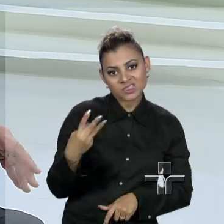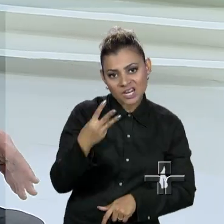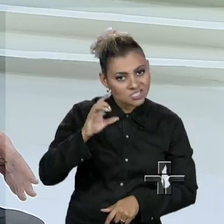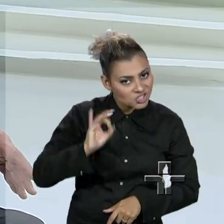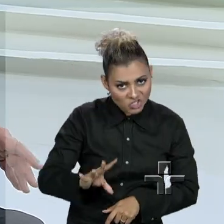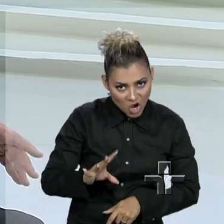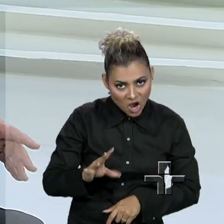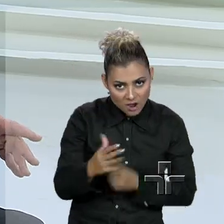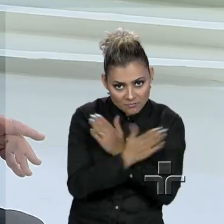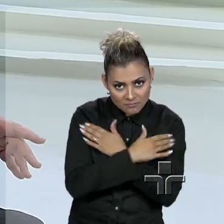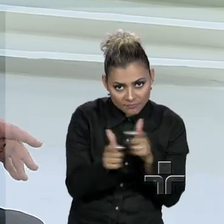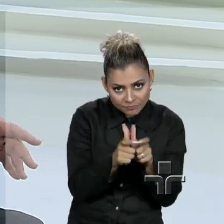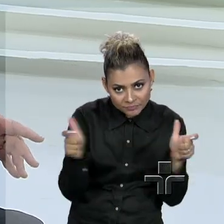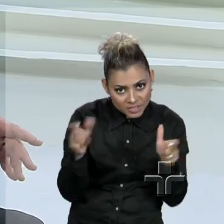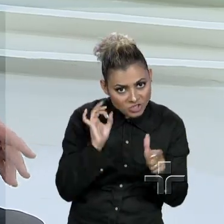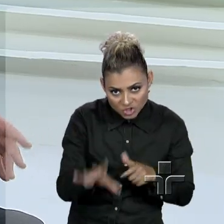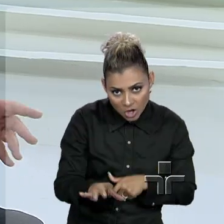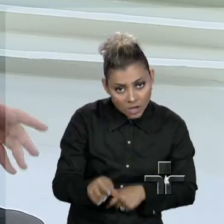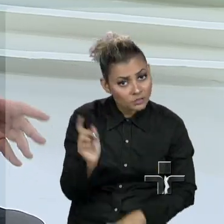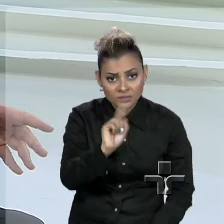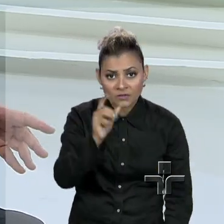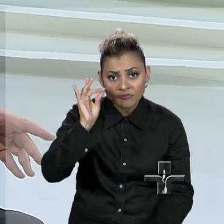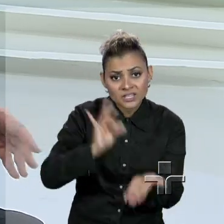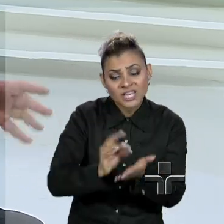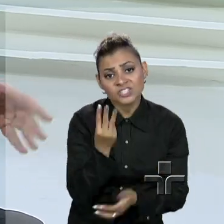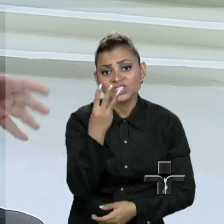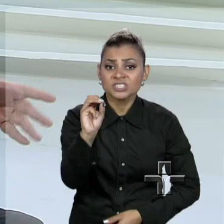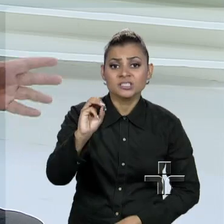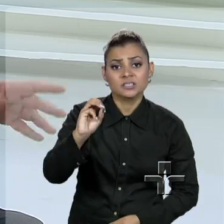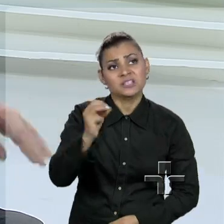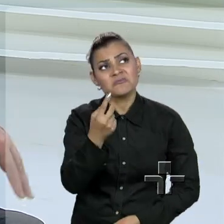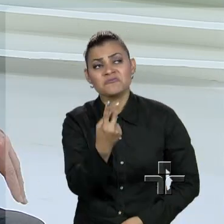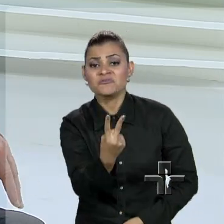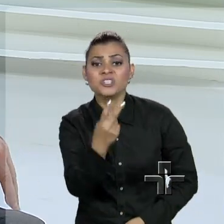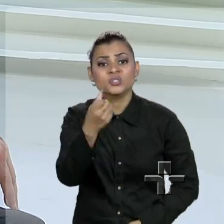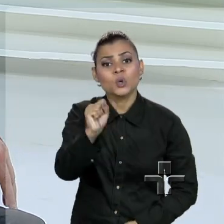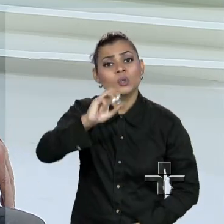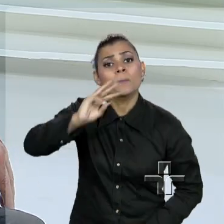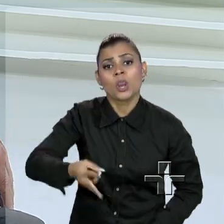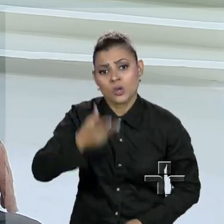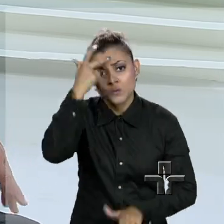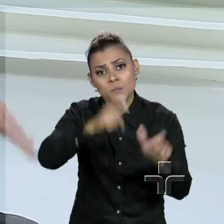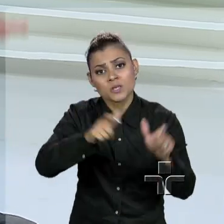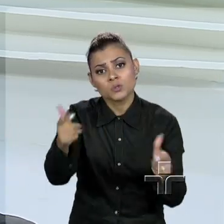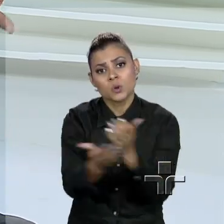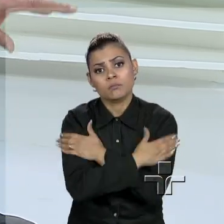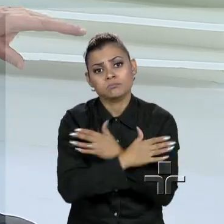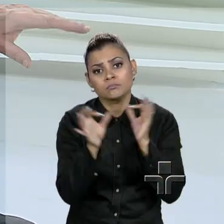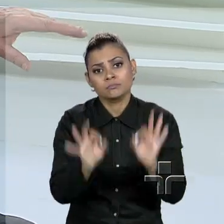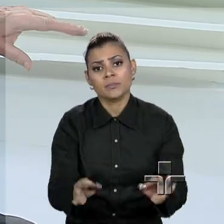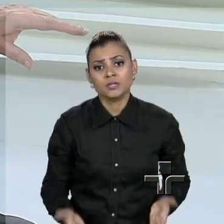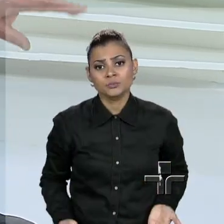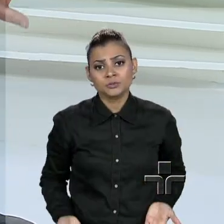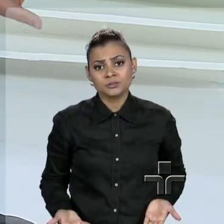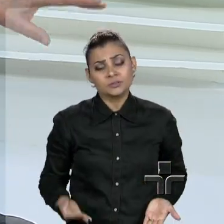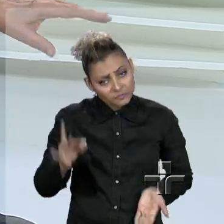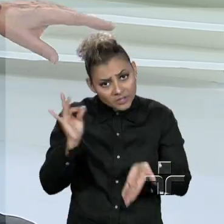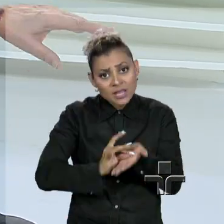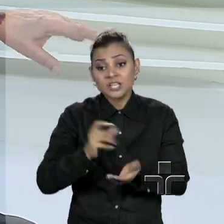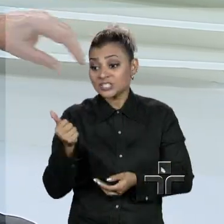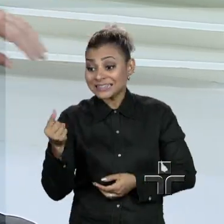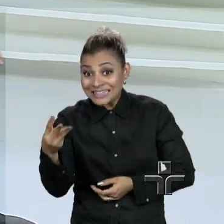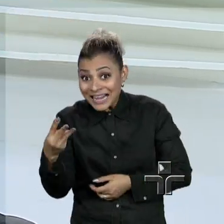verdade, quase 30 milhões de pessoas, 28 milhões de pessoas, 13 milhões que estão